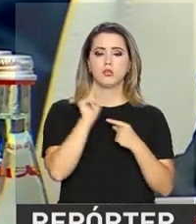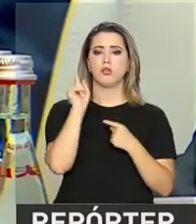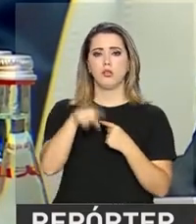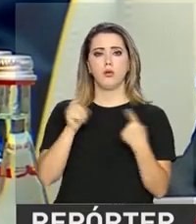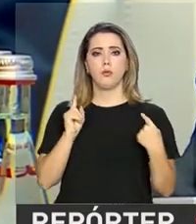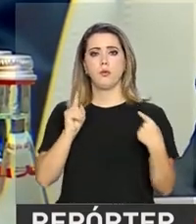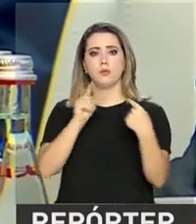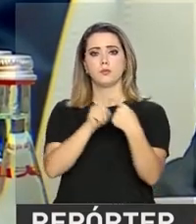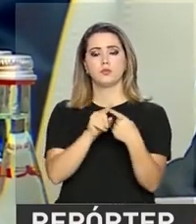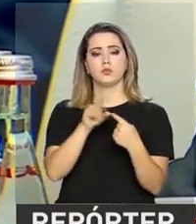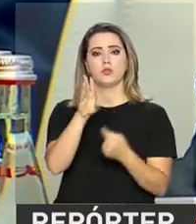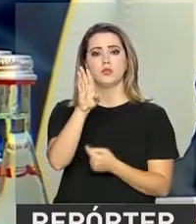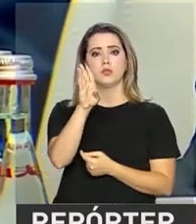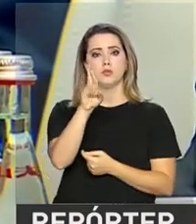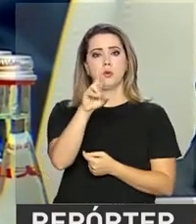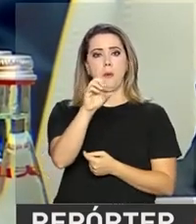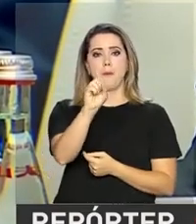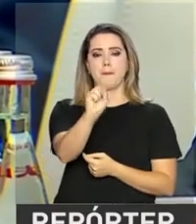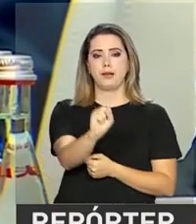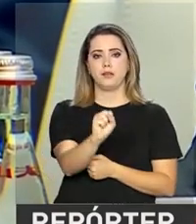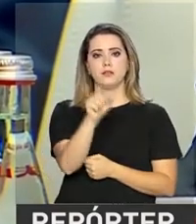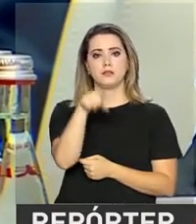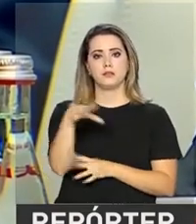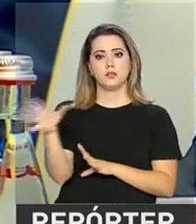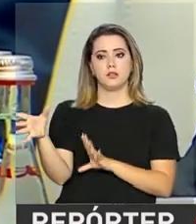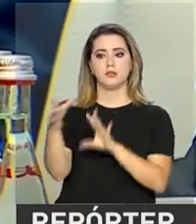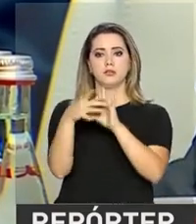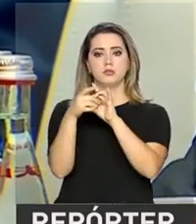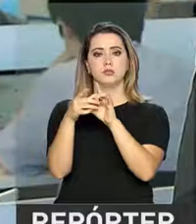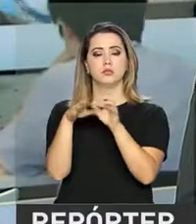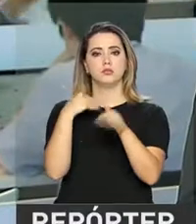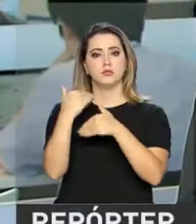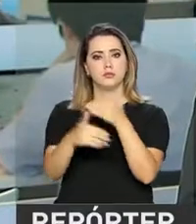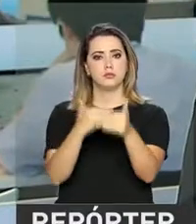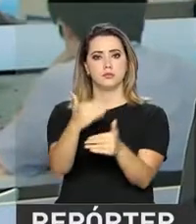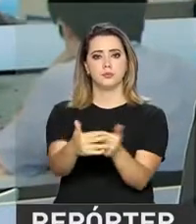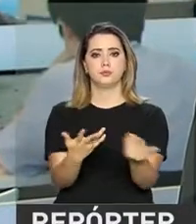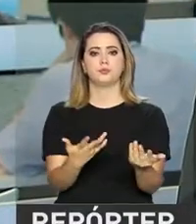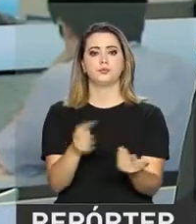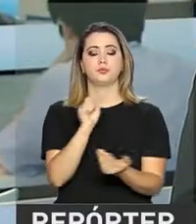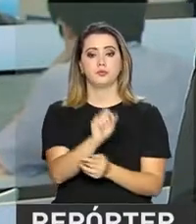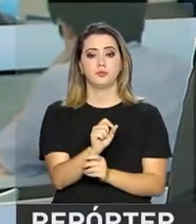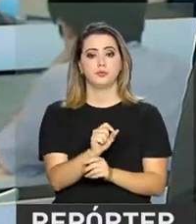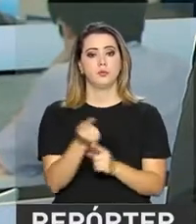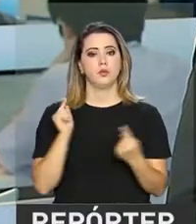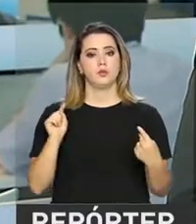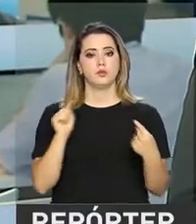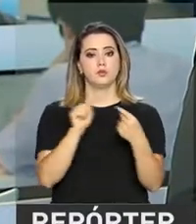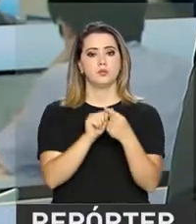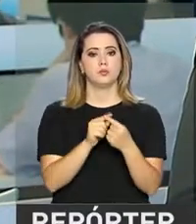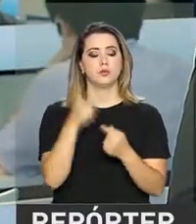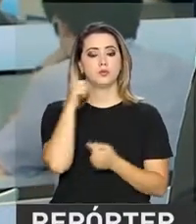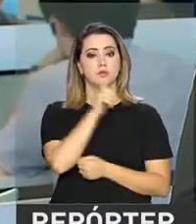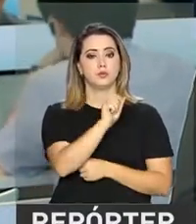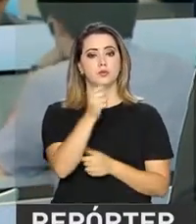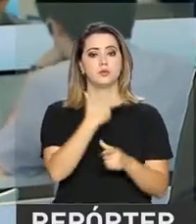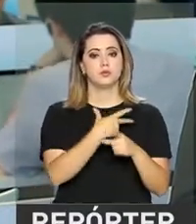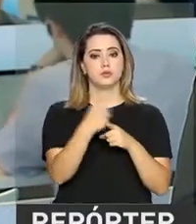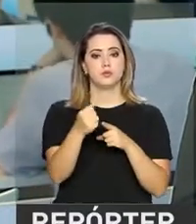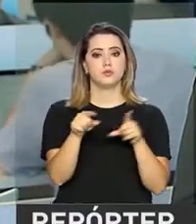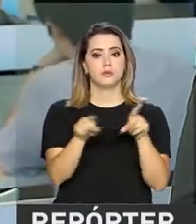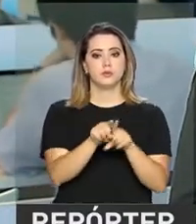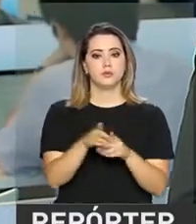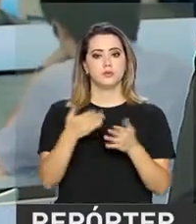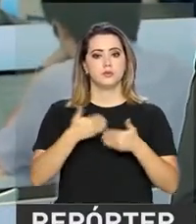objetivo último do BRICS, compartilhar desenvolvimento. E para que esta meta seja alcançada, nada melhor do que ampliar